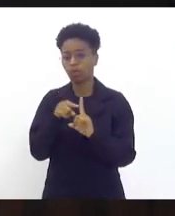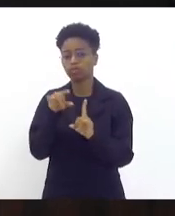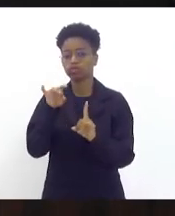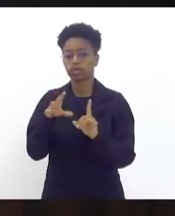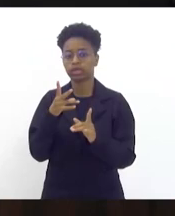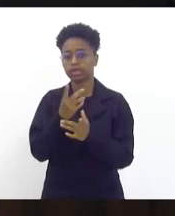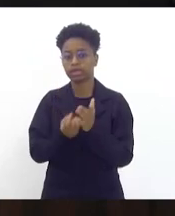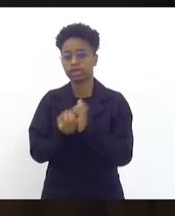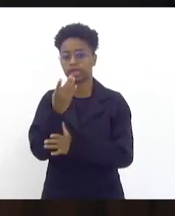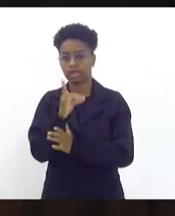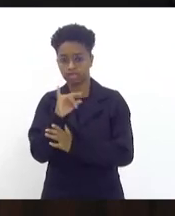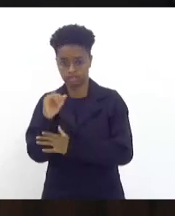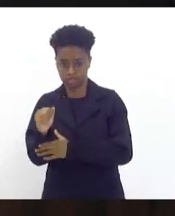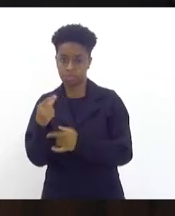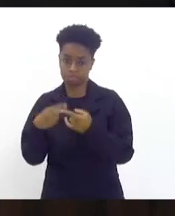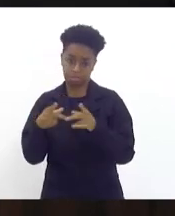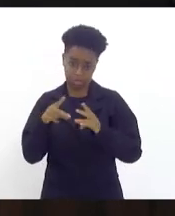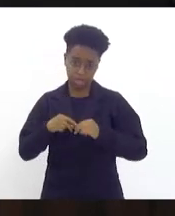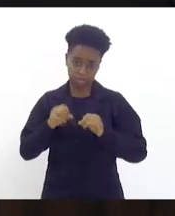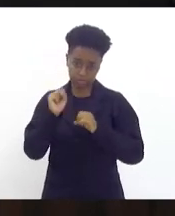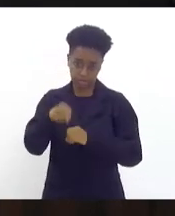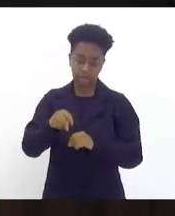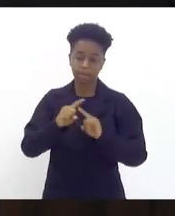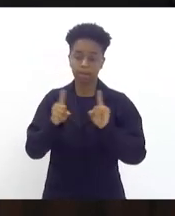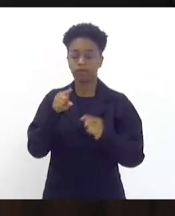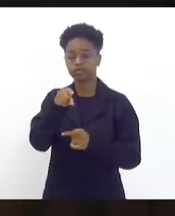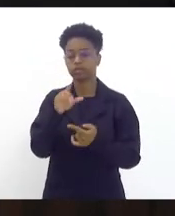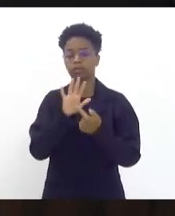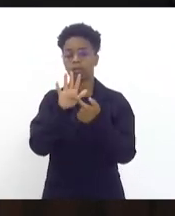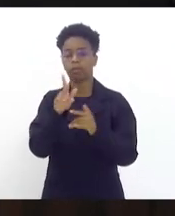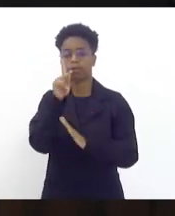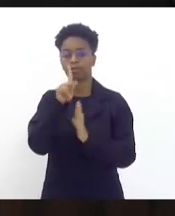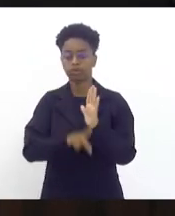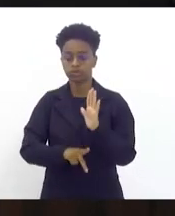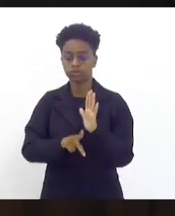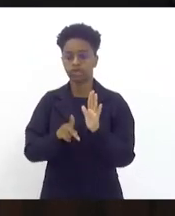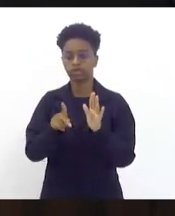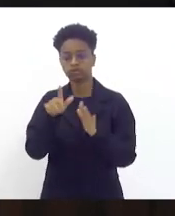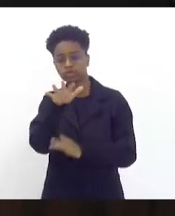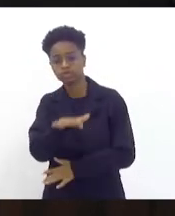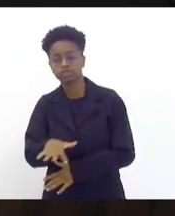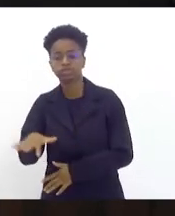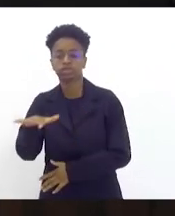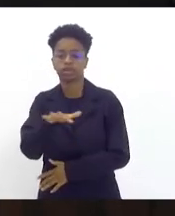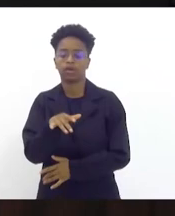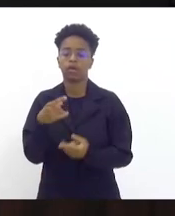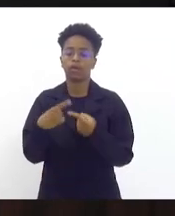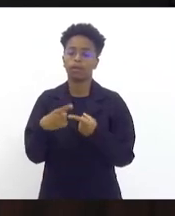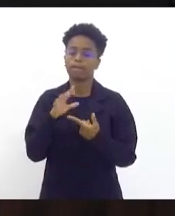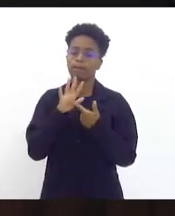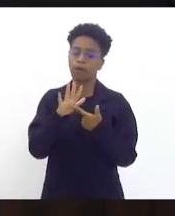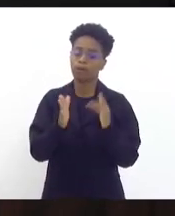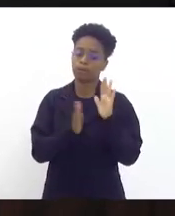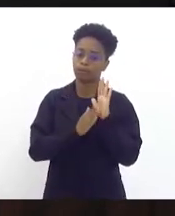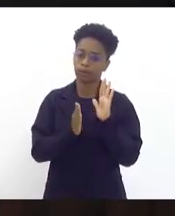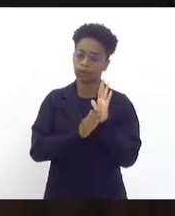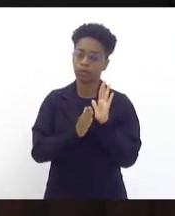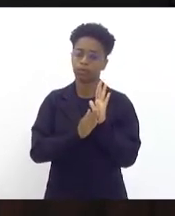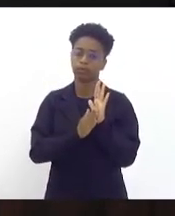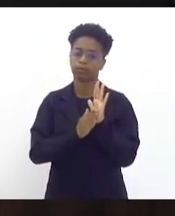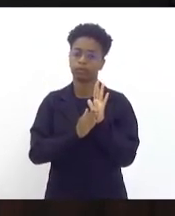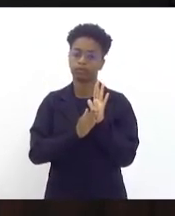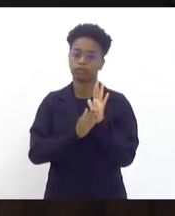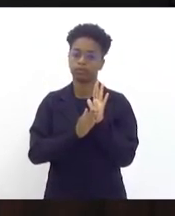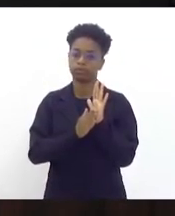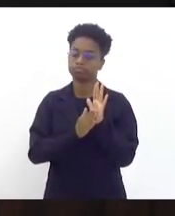uma data que é meritório mas vossa excelência apresenta um projeto muito amplo que apresenta a propostas